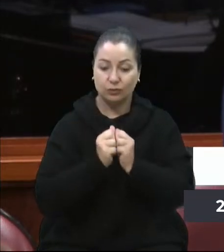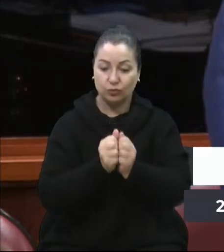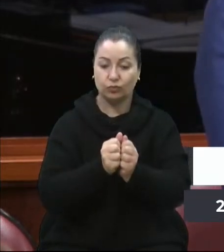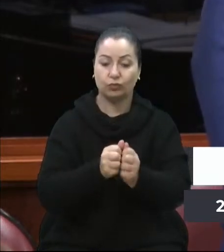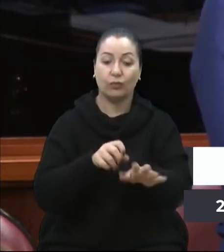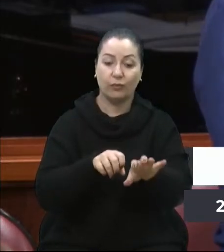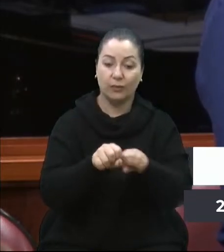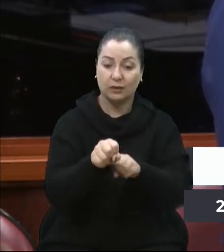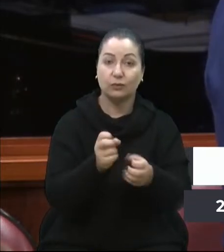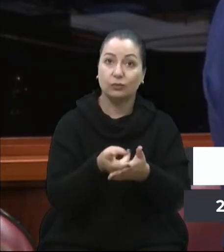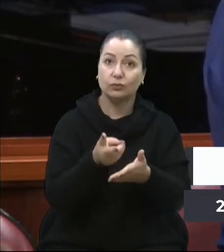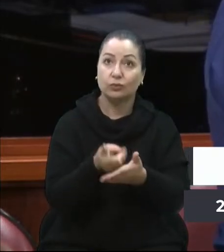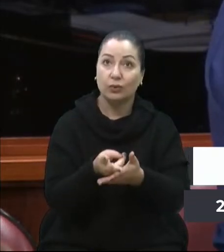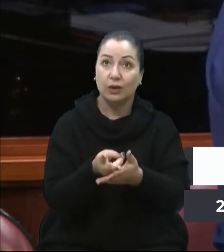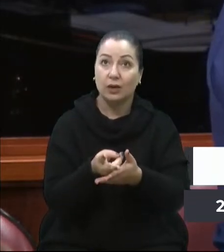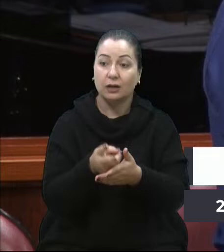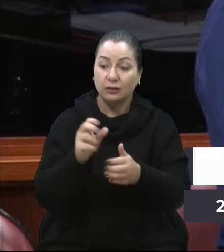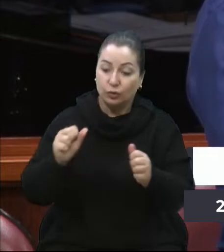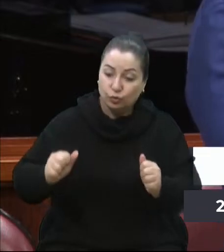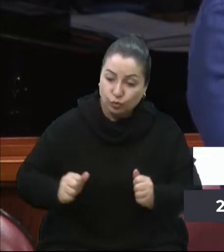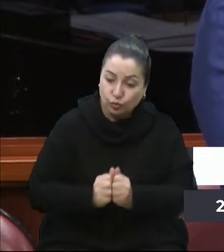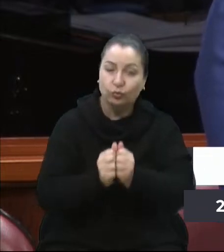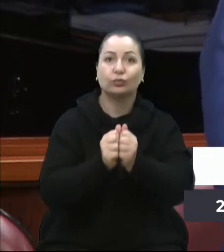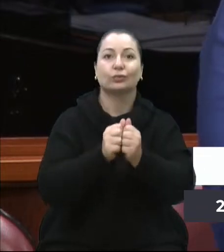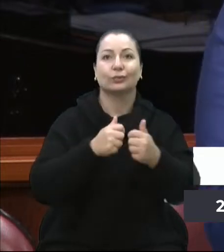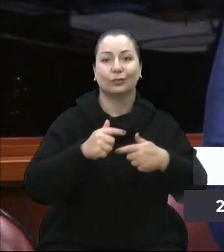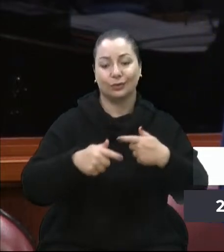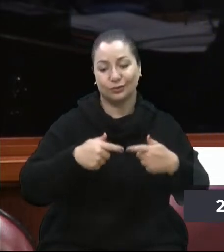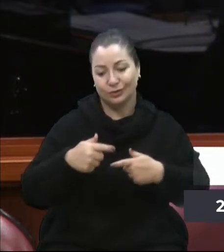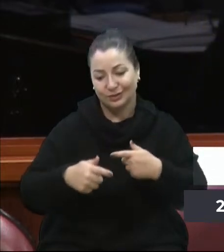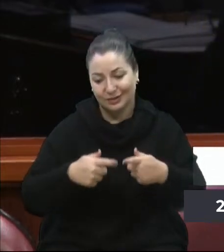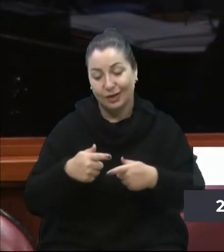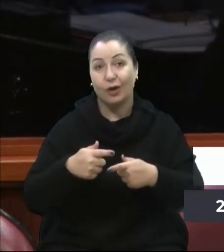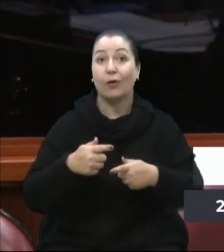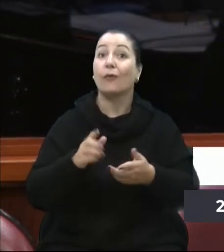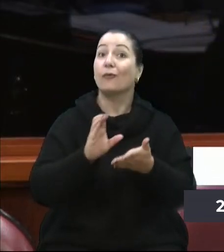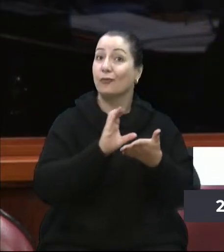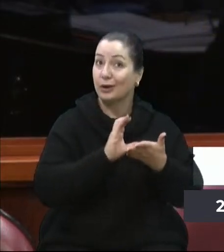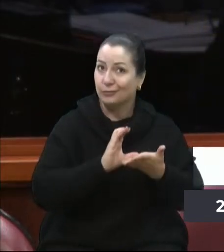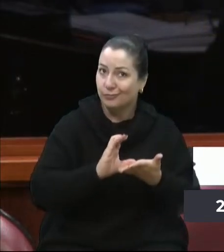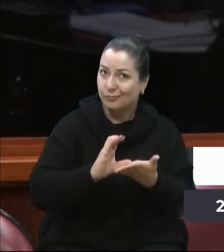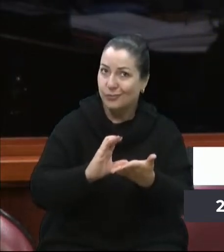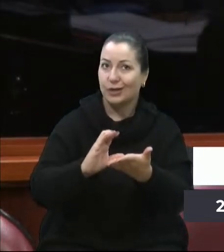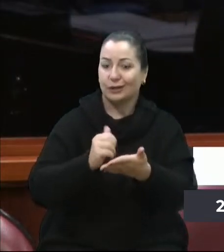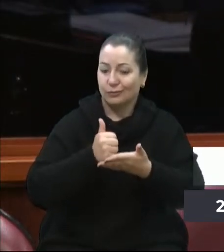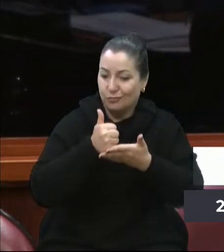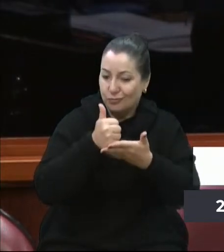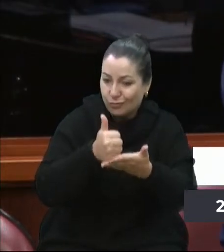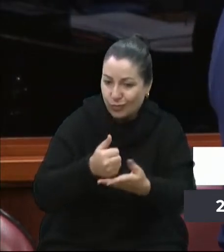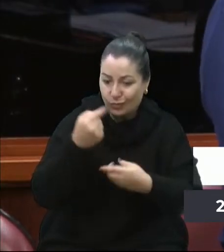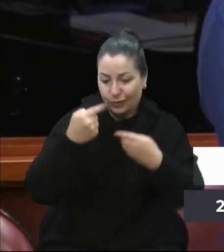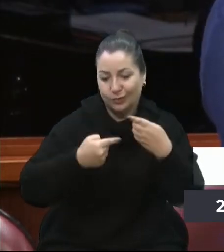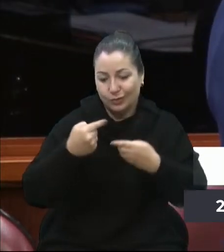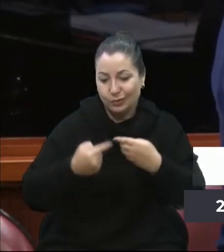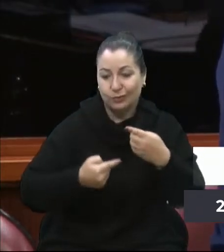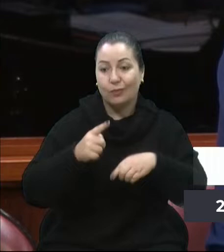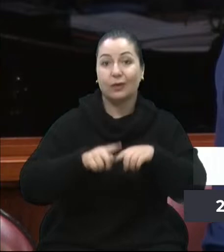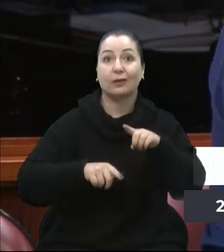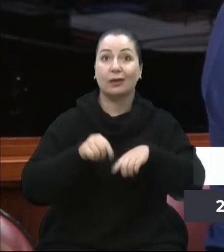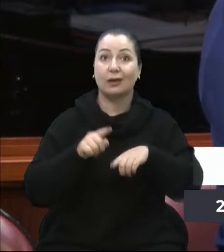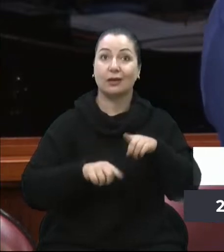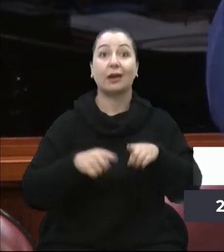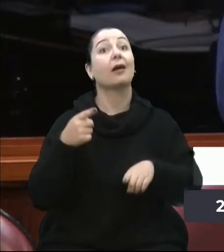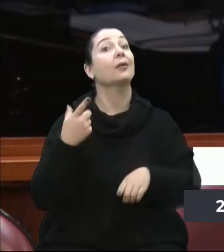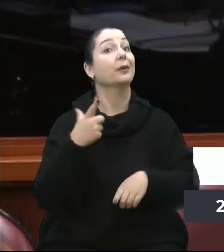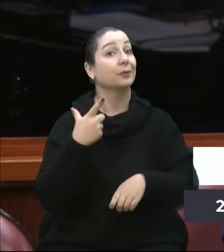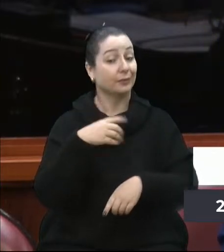continuada e lastro da gestão, investimento, apoio, diálogo, material, não ter crise